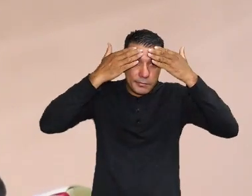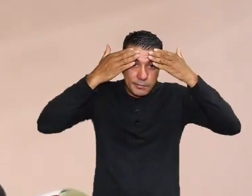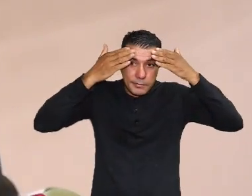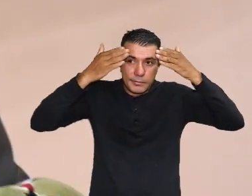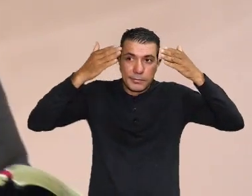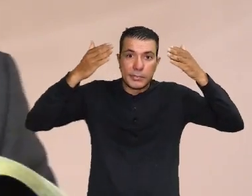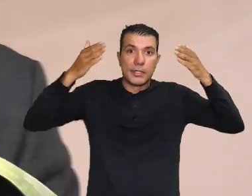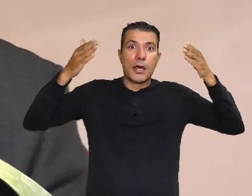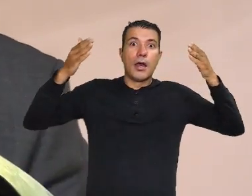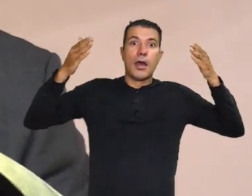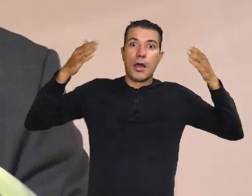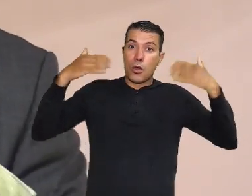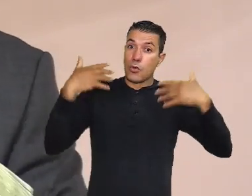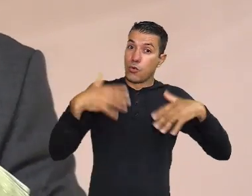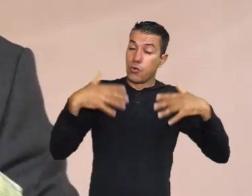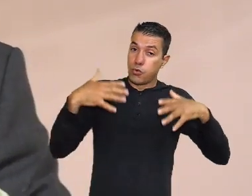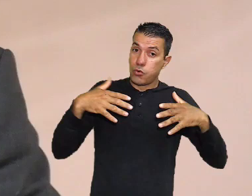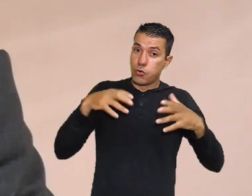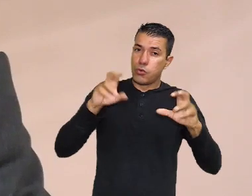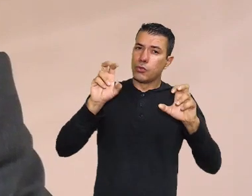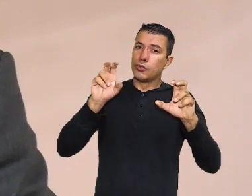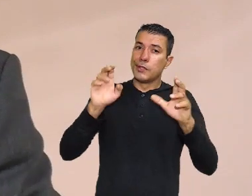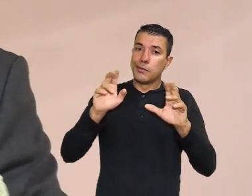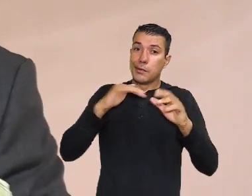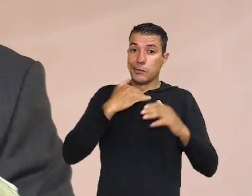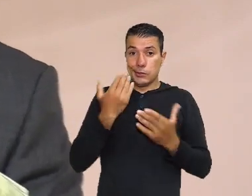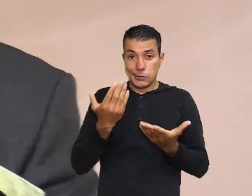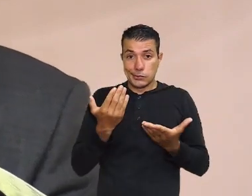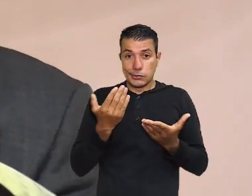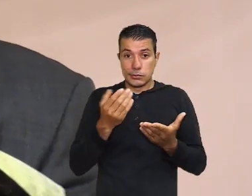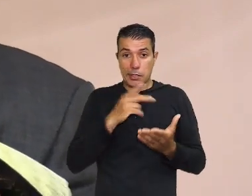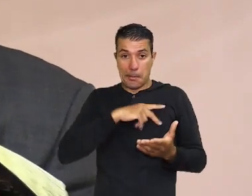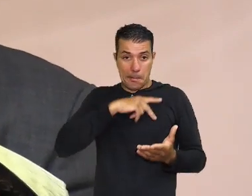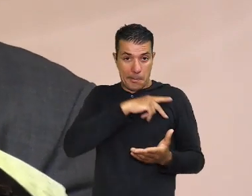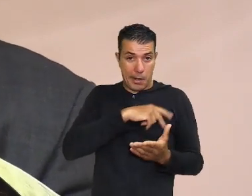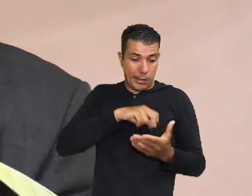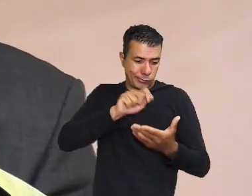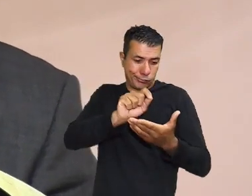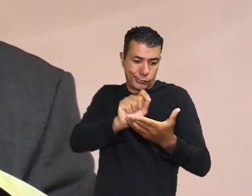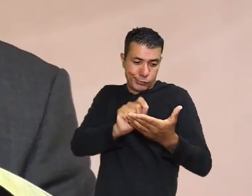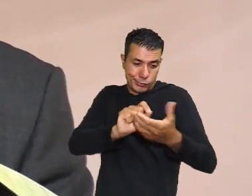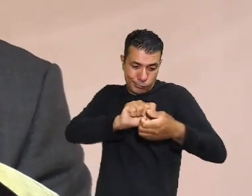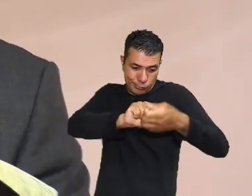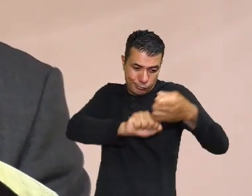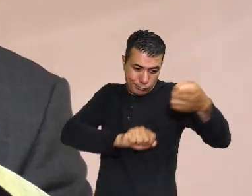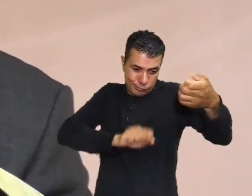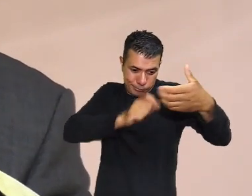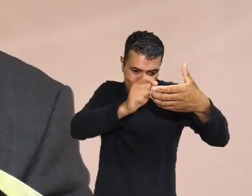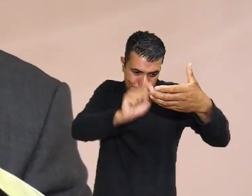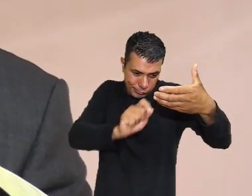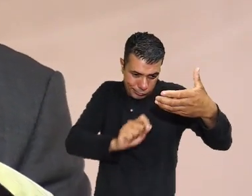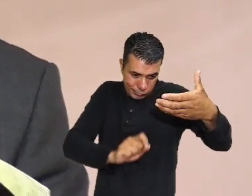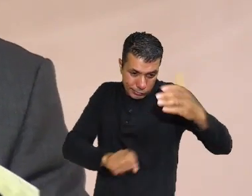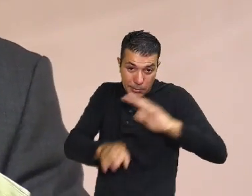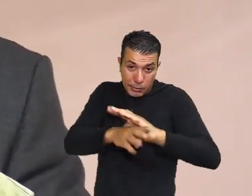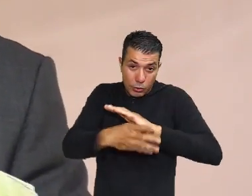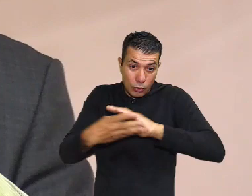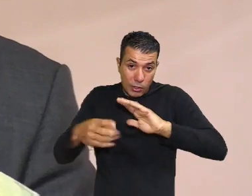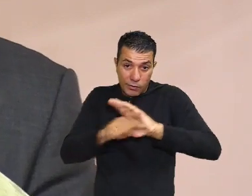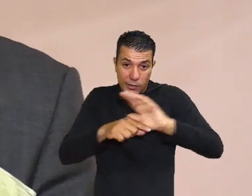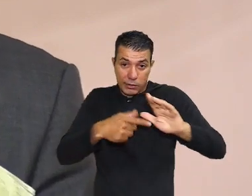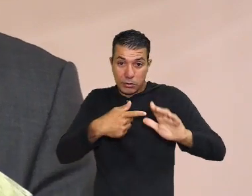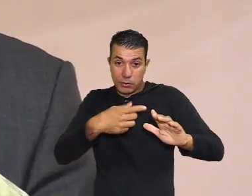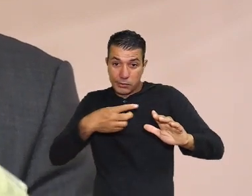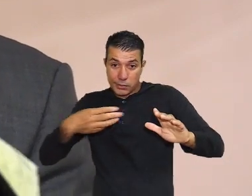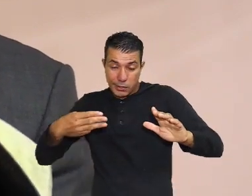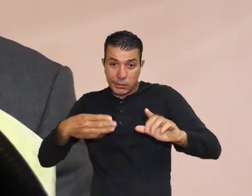sua mente no que diz respeito ao assunto da morte. O apóstolo Paulo, escrevendo aos Tessalonicenses, no capítulo 4, no verso 13,